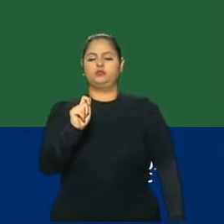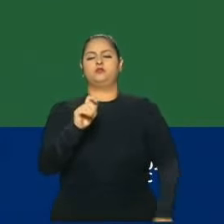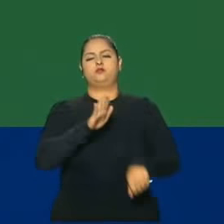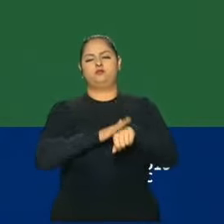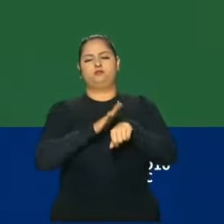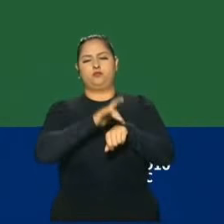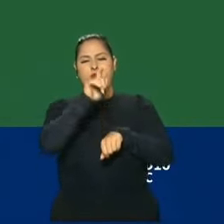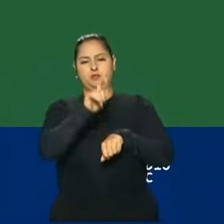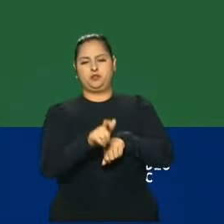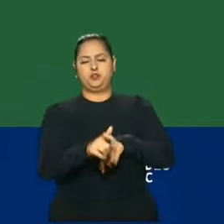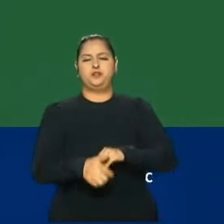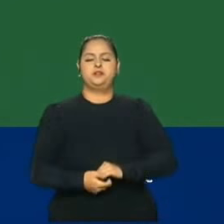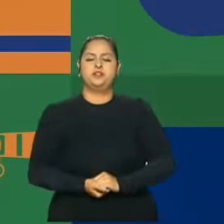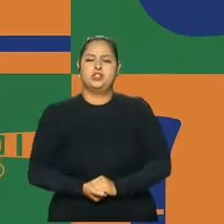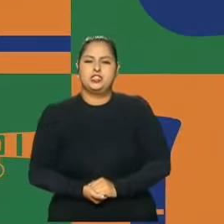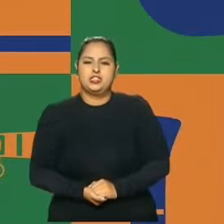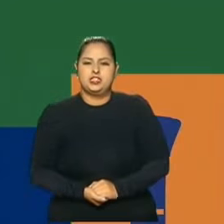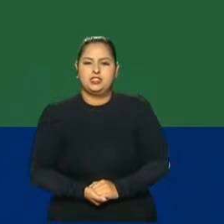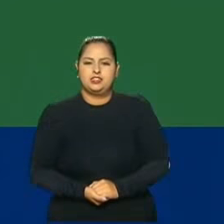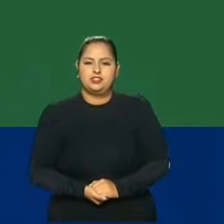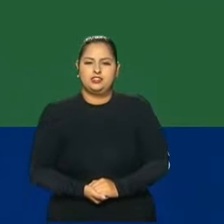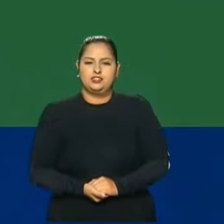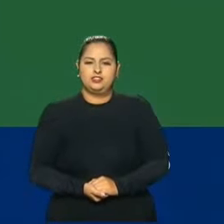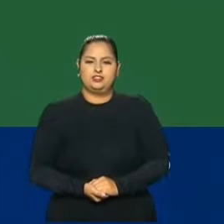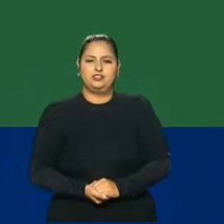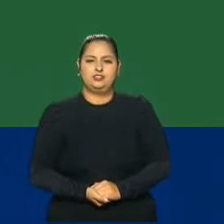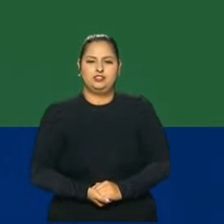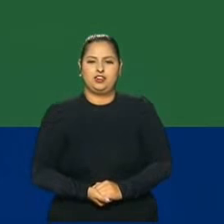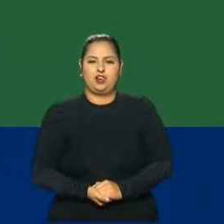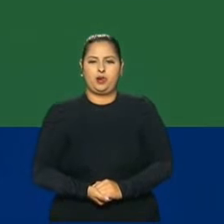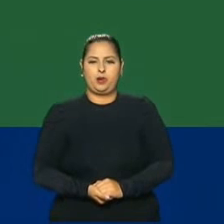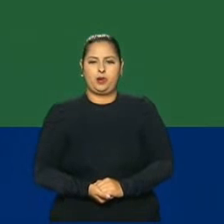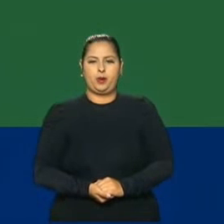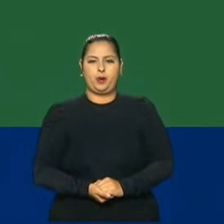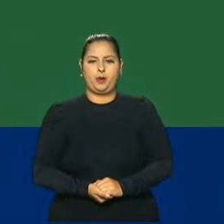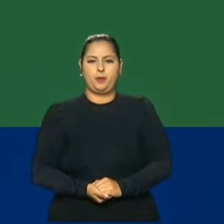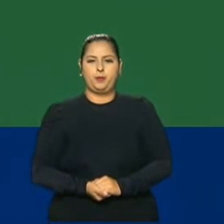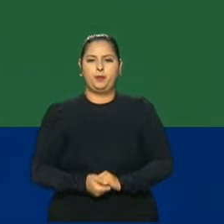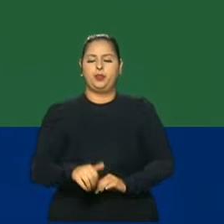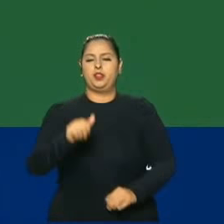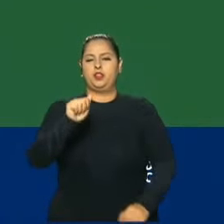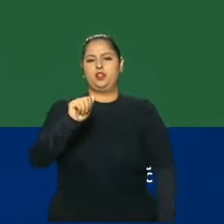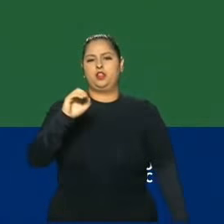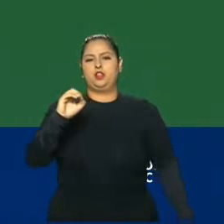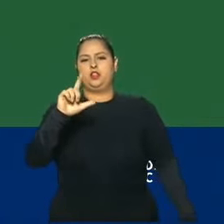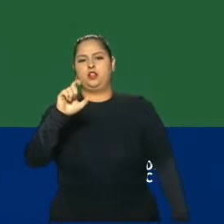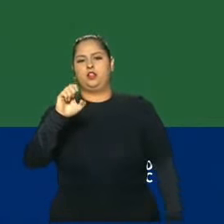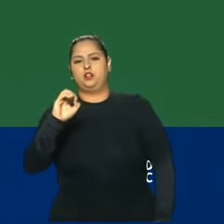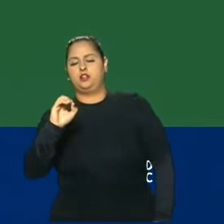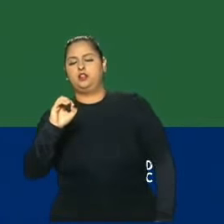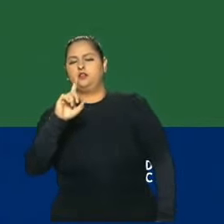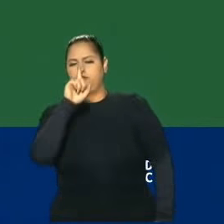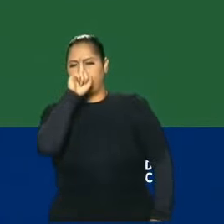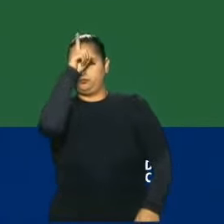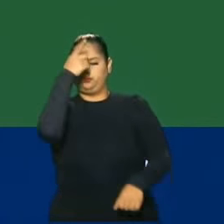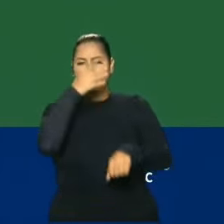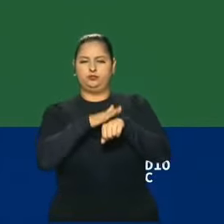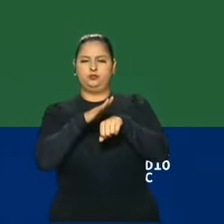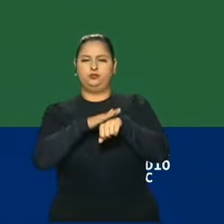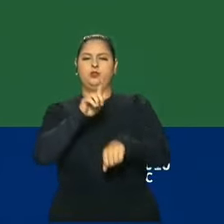outra pessoa fez como você. Ao Léo me joguei nesse mundo. Ao Léo, autoria Luísa